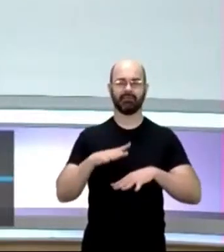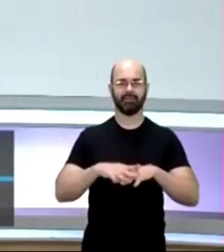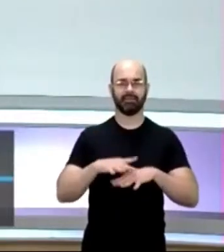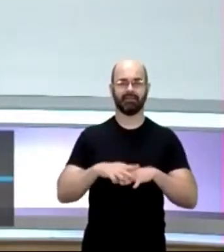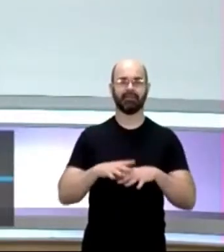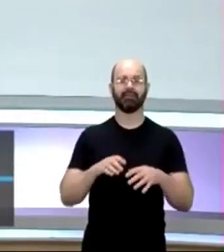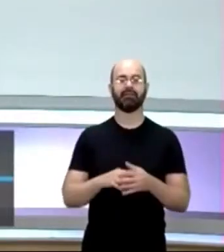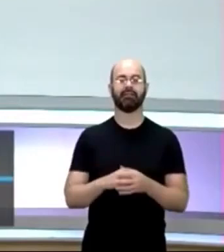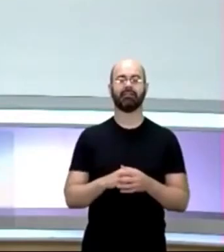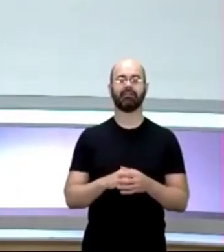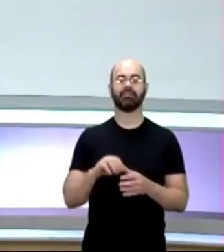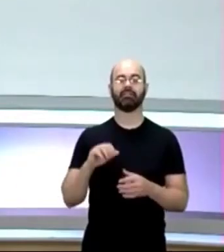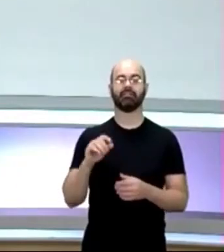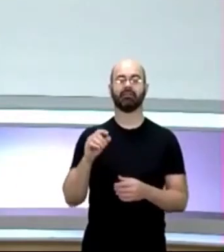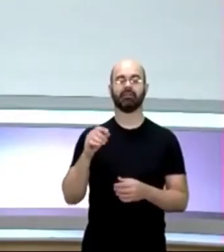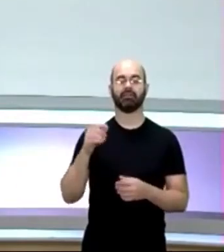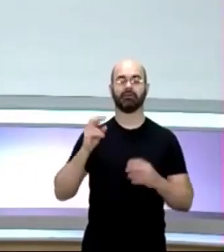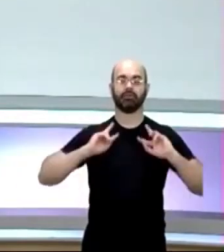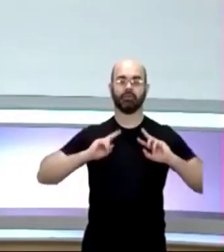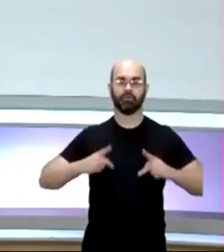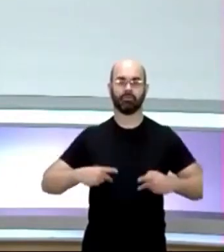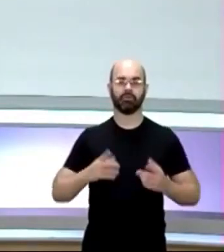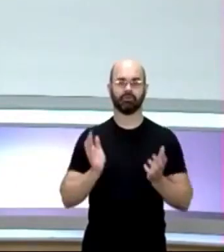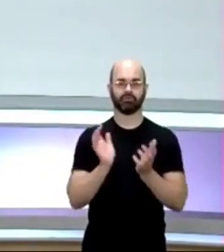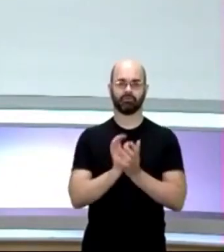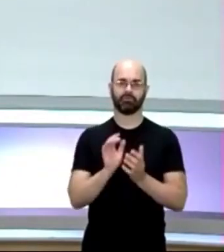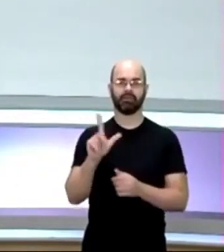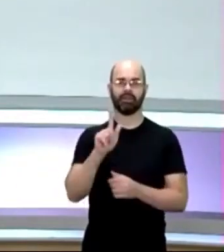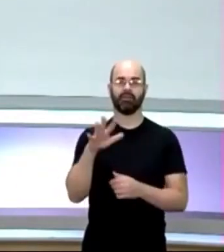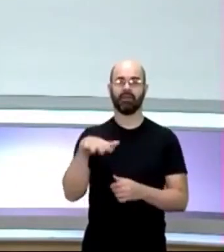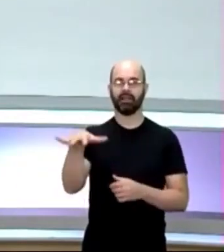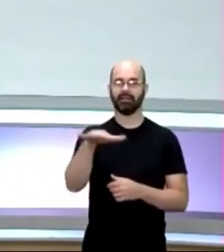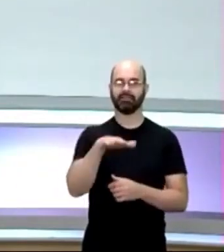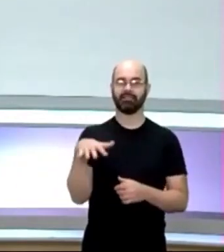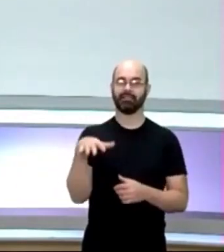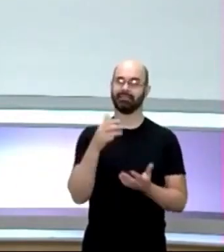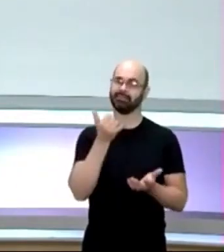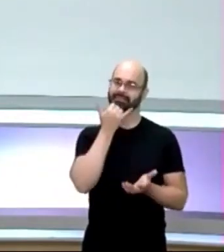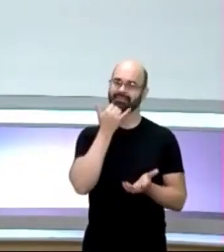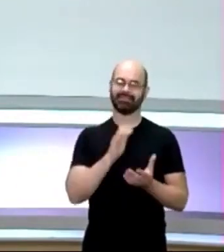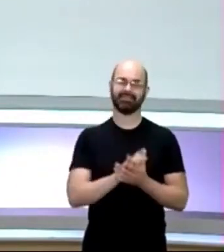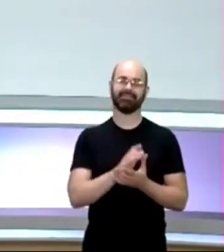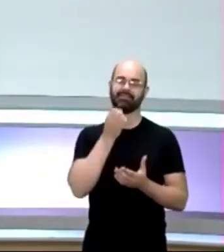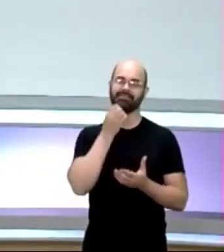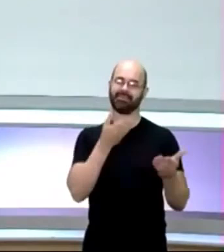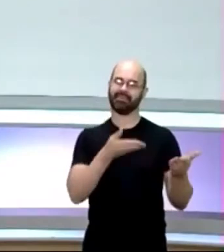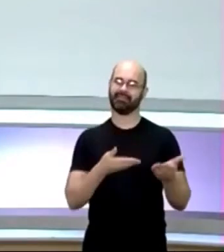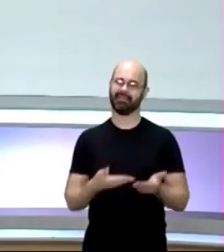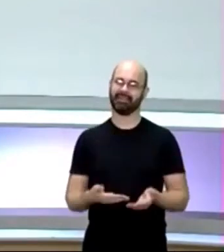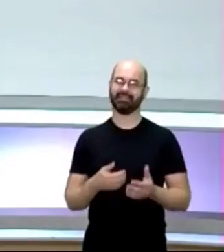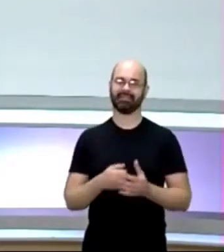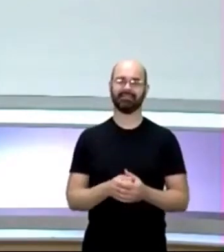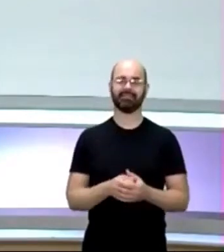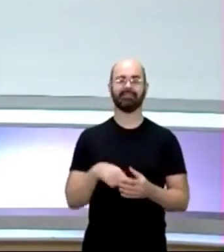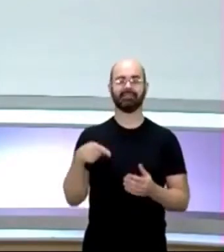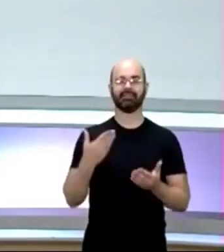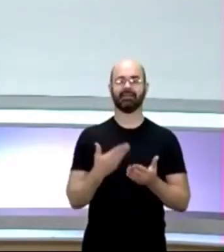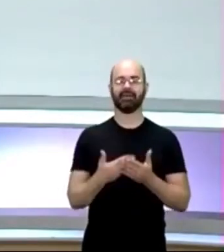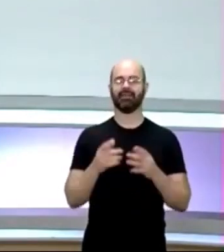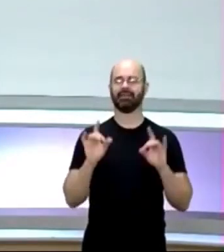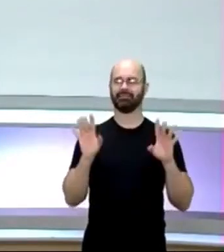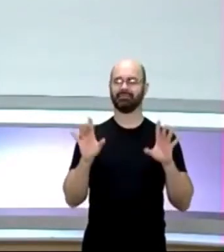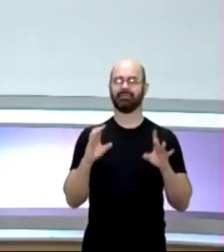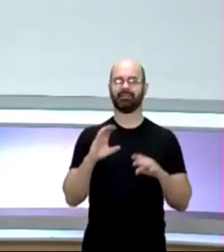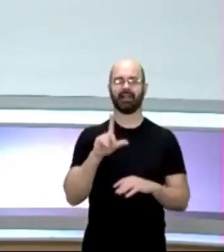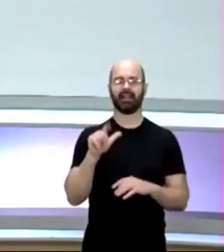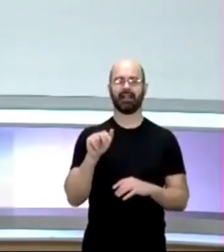de humanas, com licença, área de linguagens. Bem-vindos, bem-vindos. Vocês terão agora uma aula espetacular com a professora